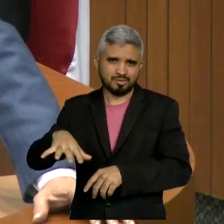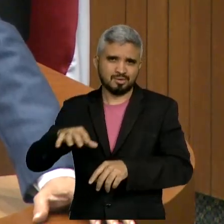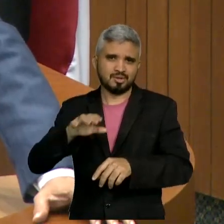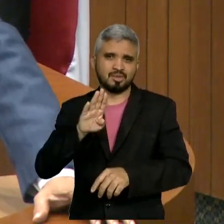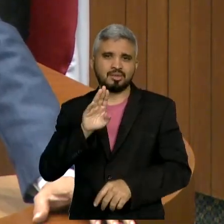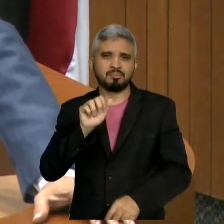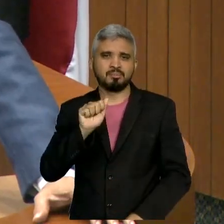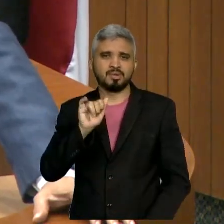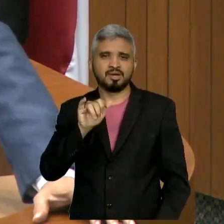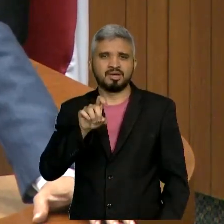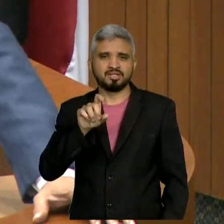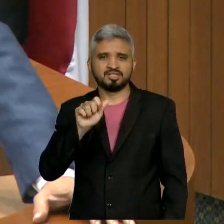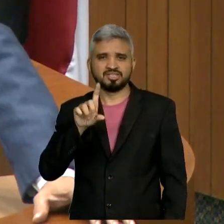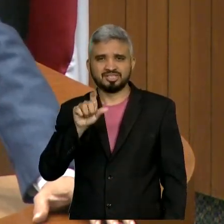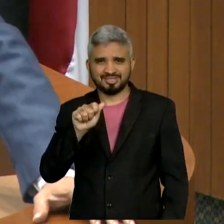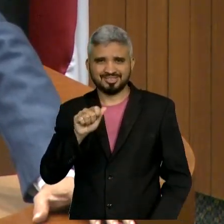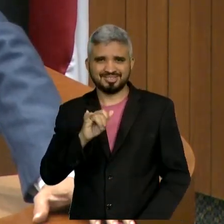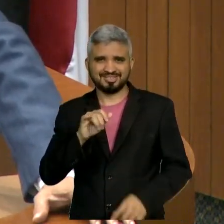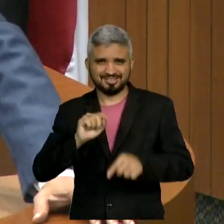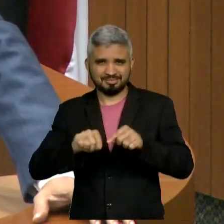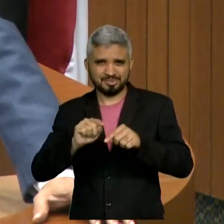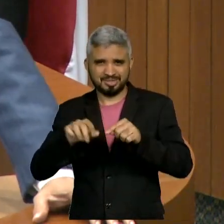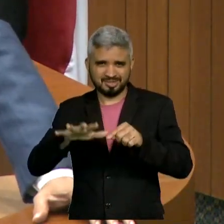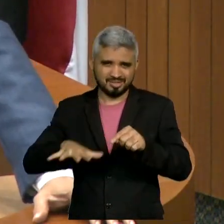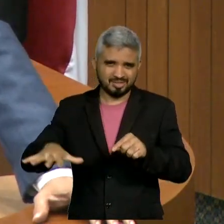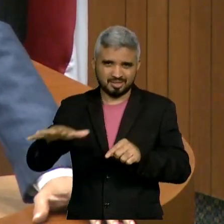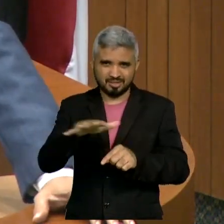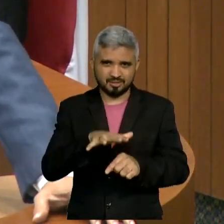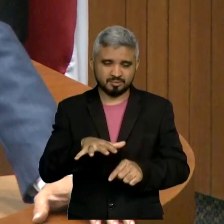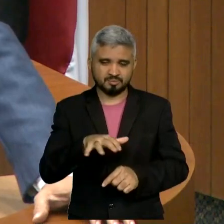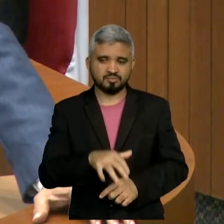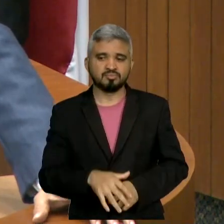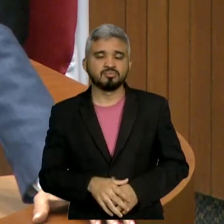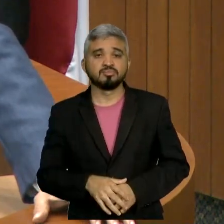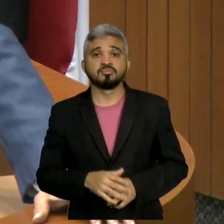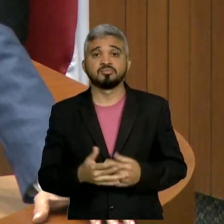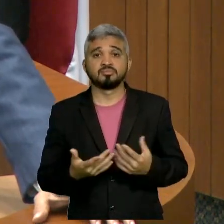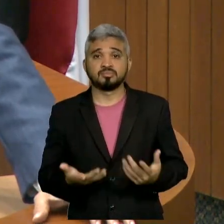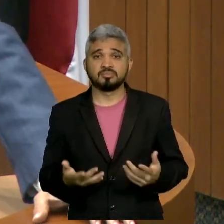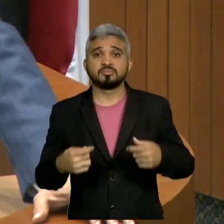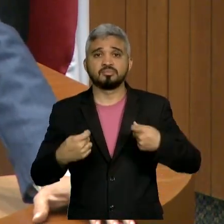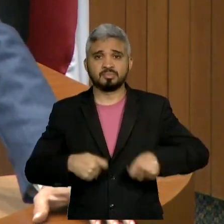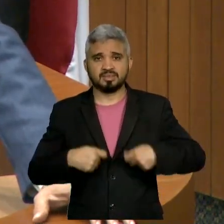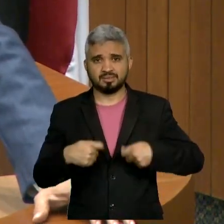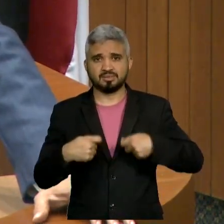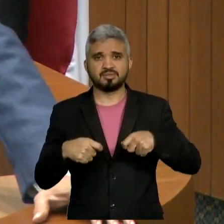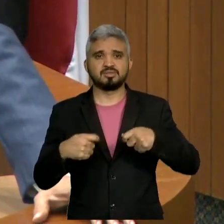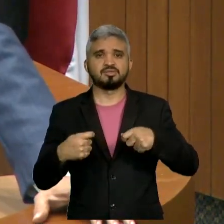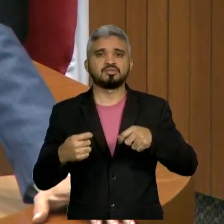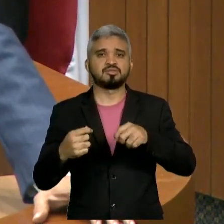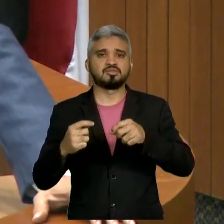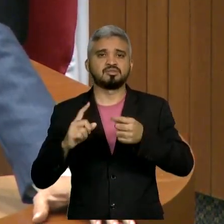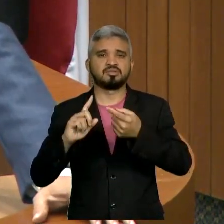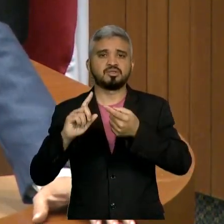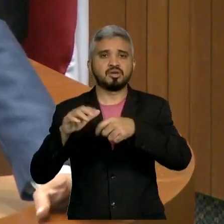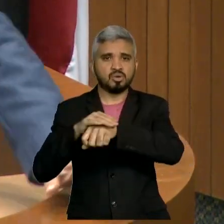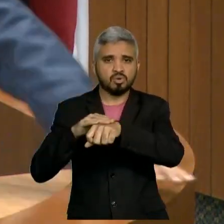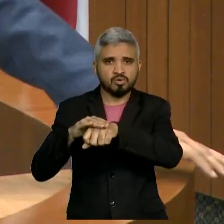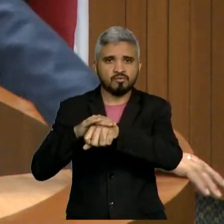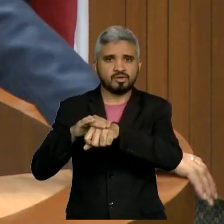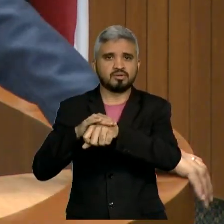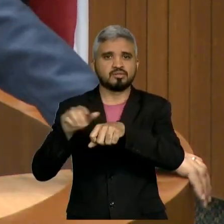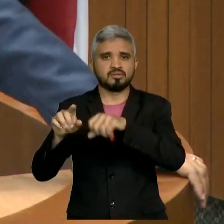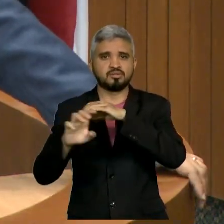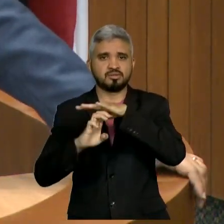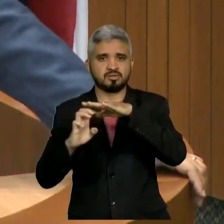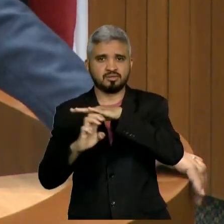posição em defesa, né, de um diálogo com a EMAP. Eu solicitaria também ao deputado